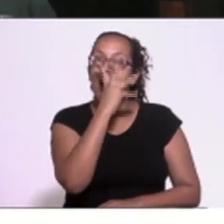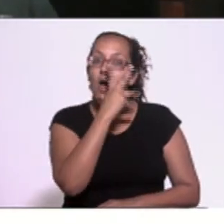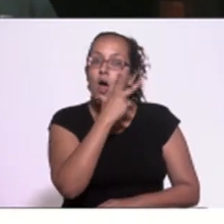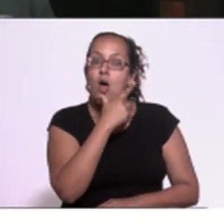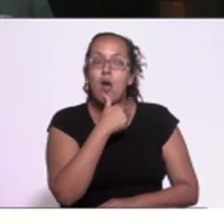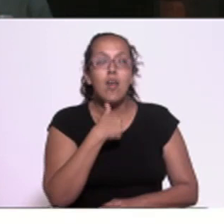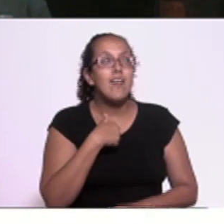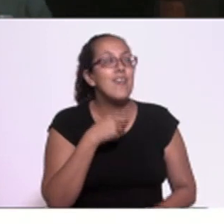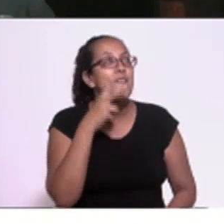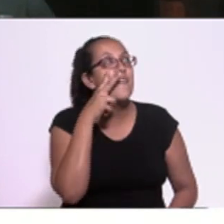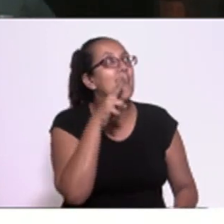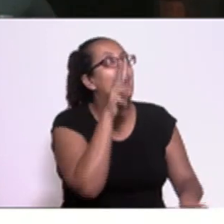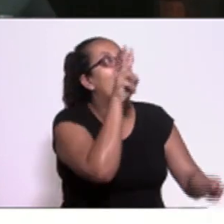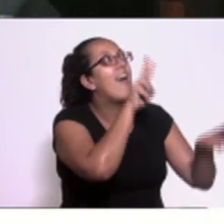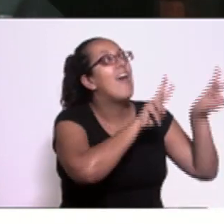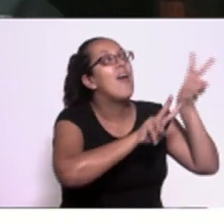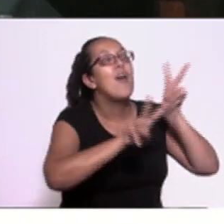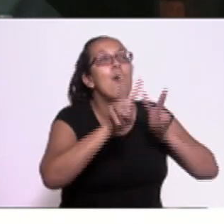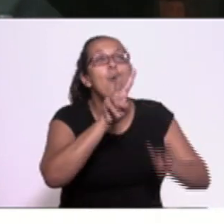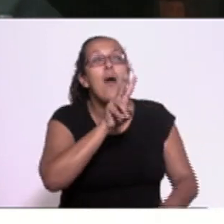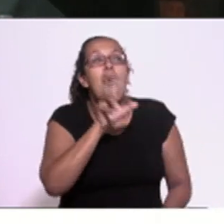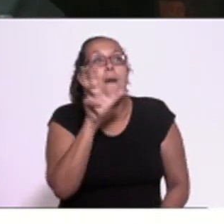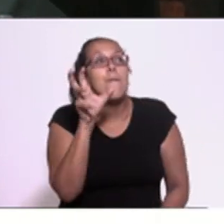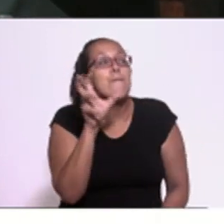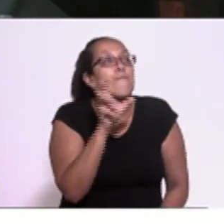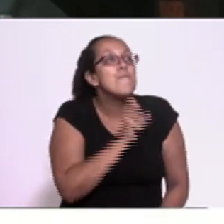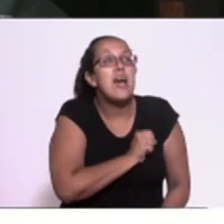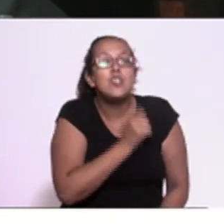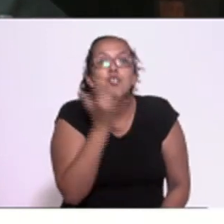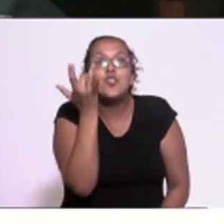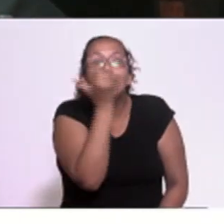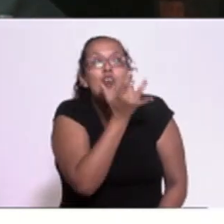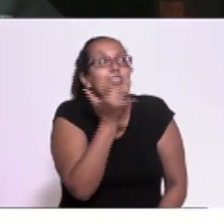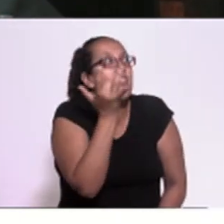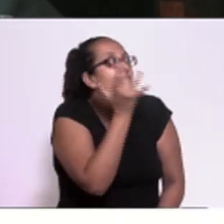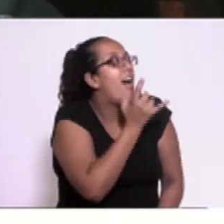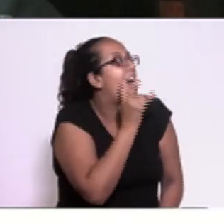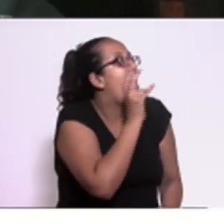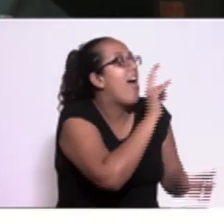ficou apaixonado por todos os livros que tinha lá.